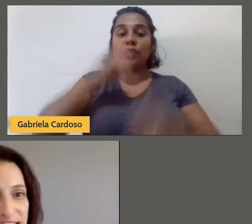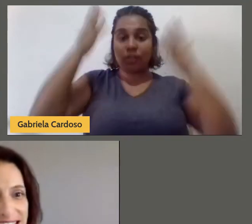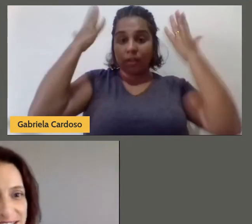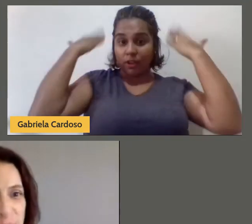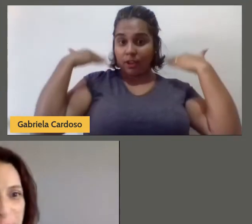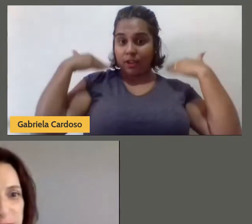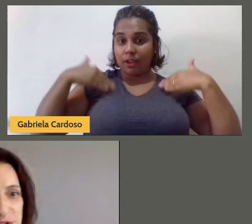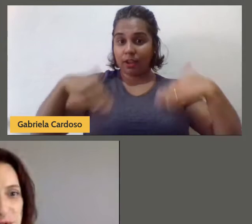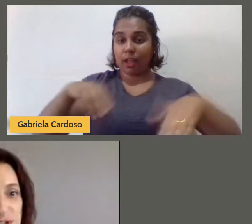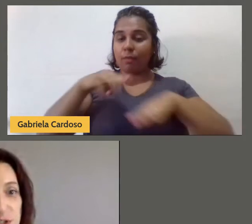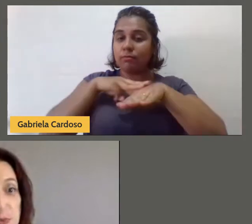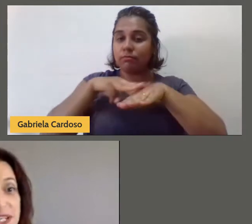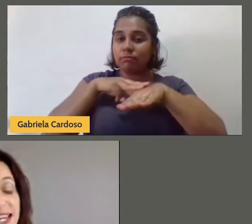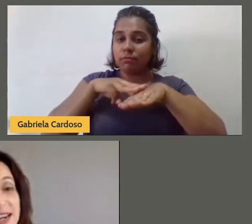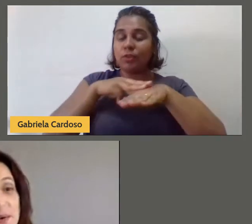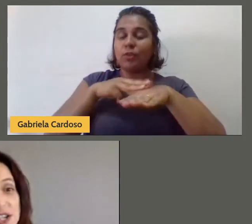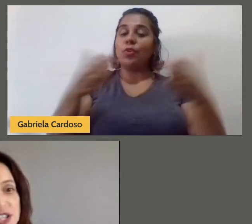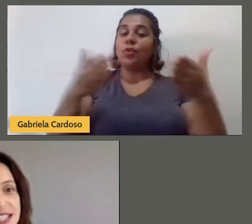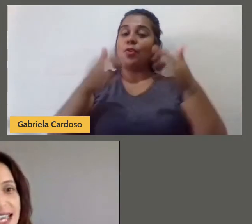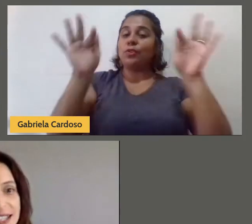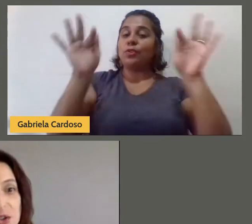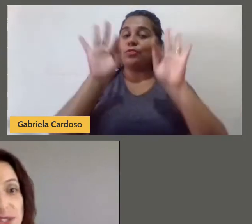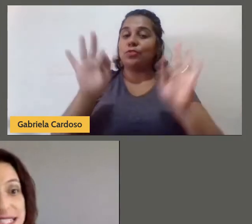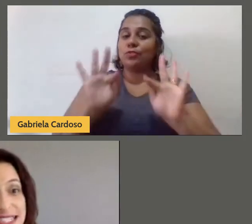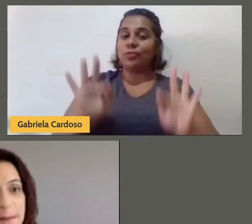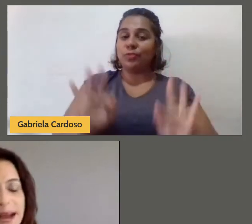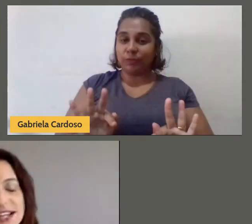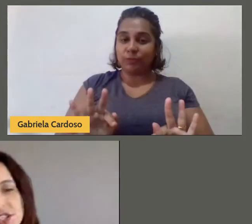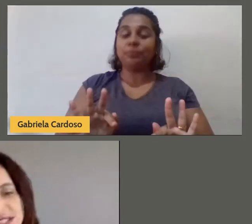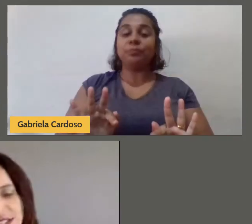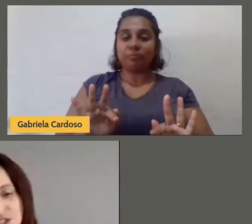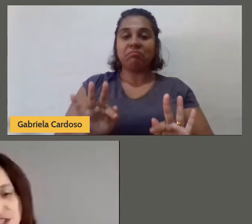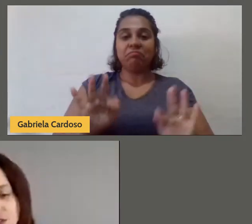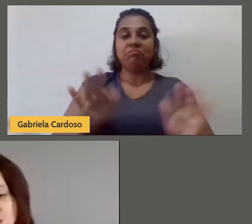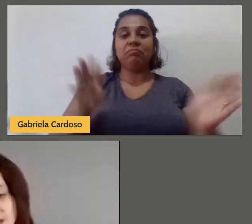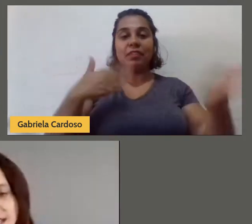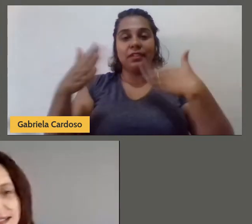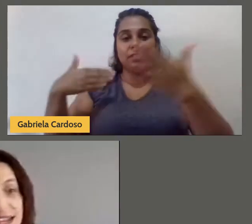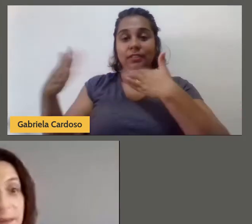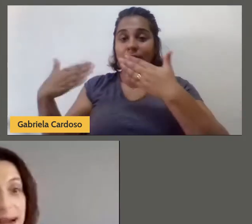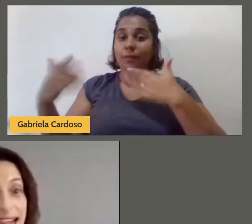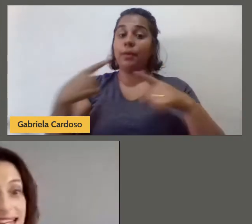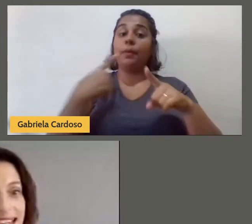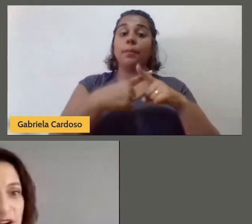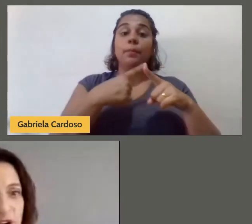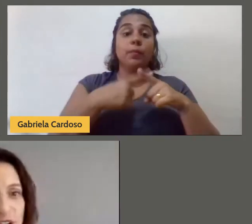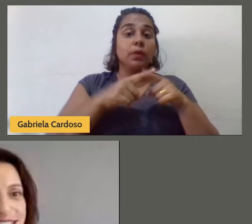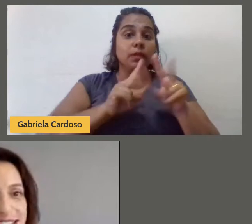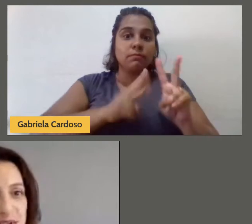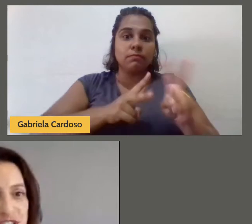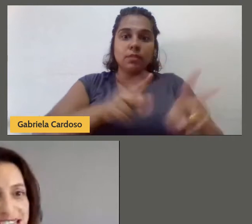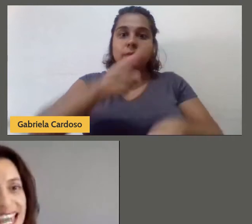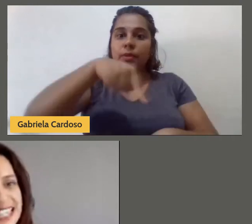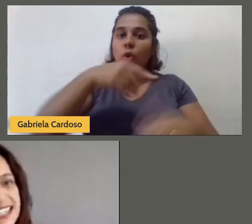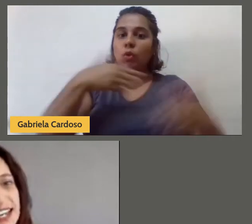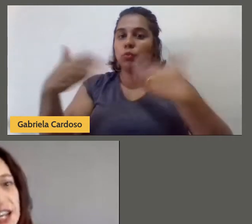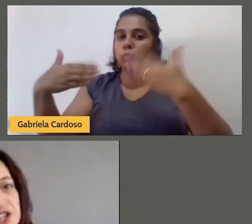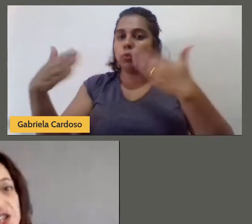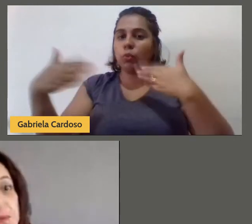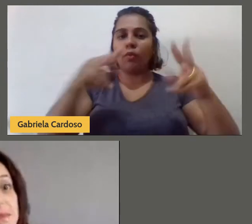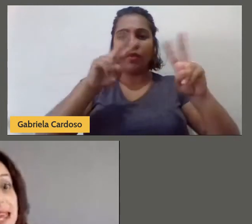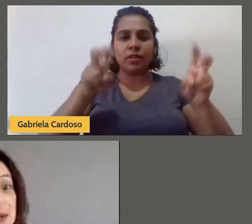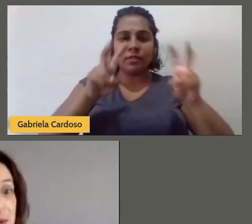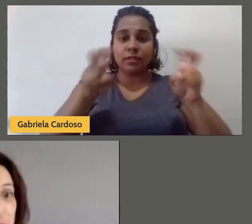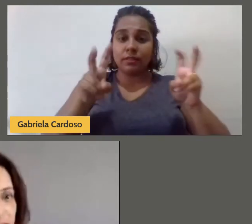muito feliz do papo de hoje, porque eu acho que dentre todas as temáticas que a gente trabalha em Carlotas, eu diria que essa é a que a